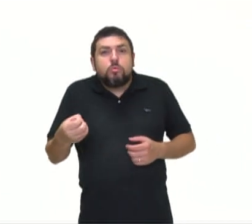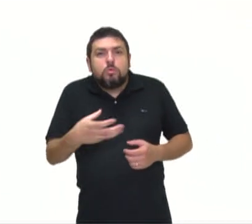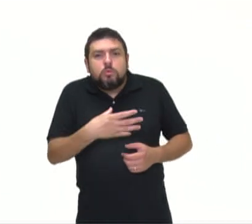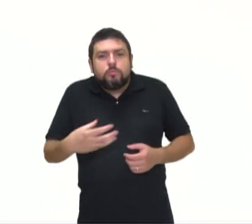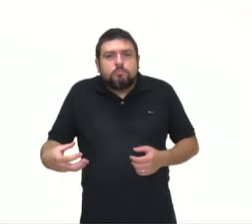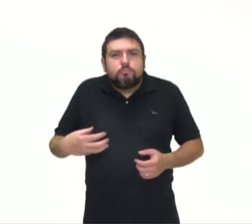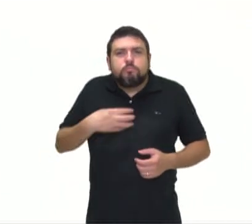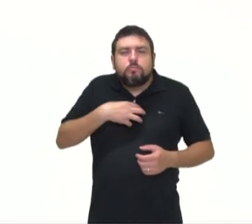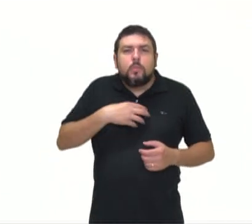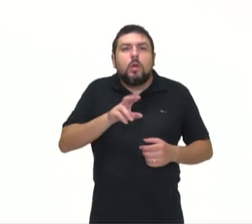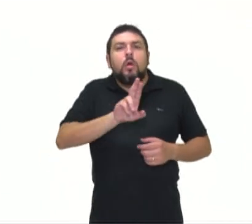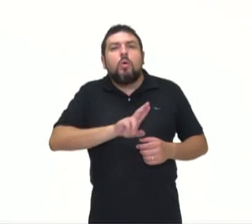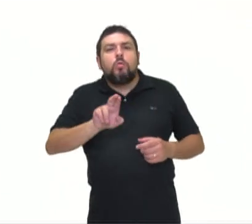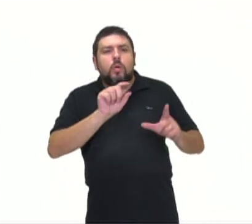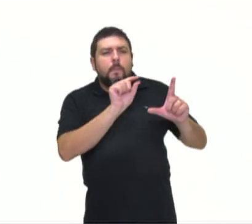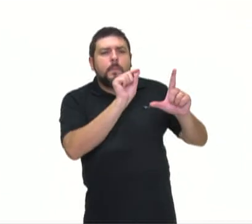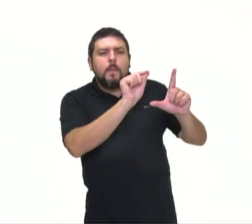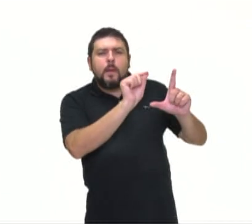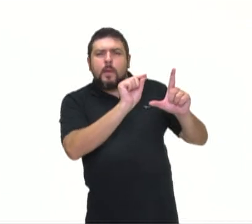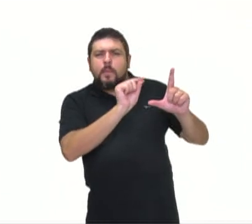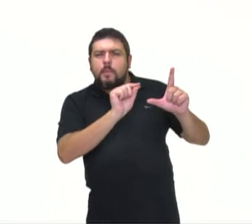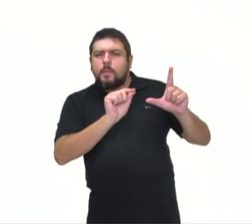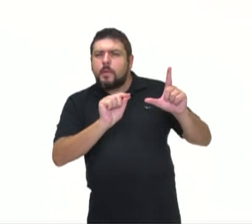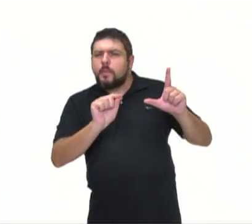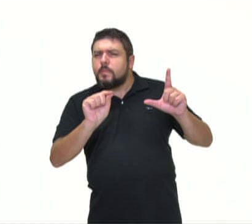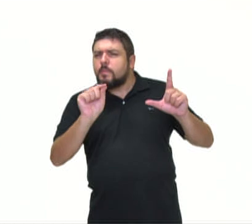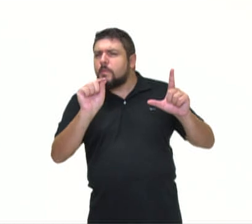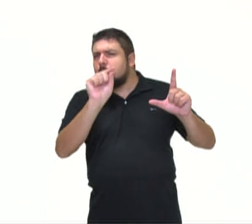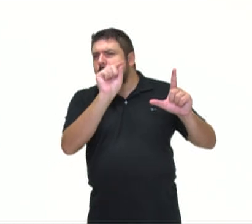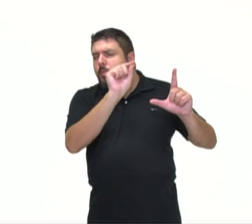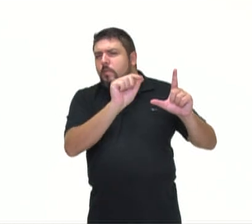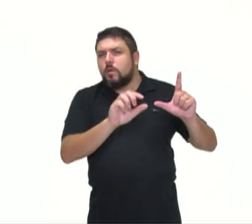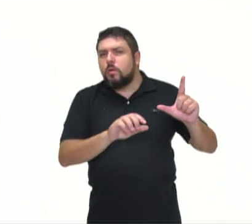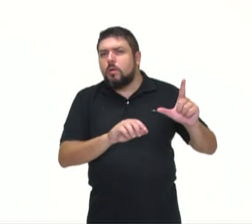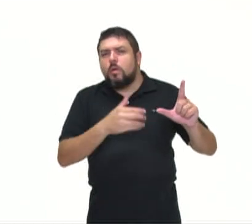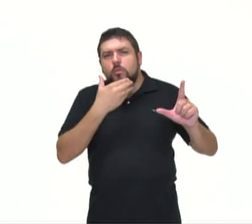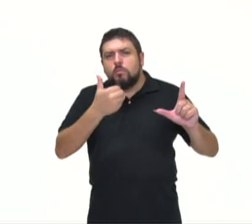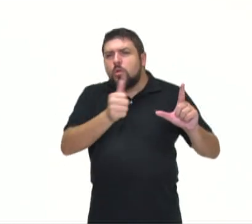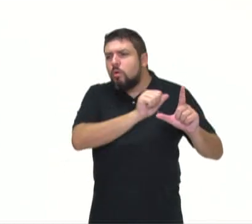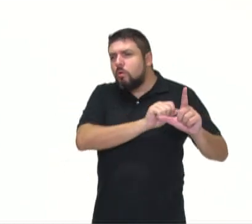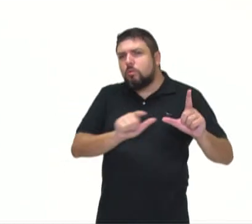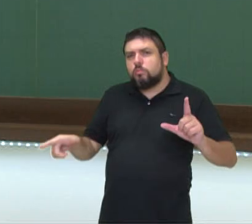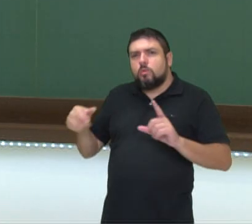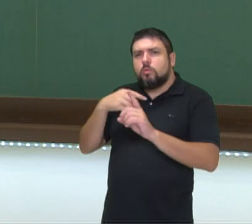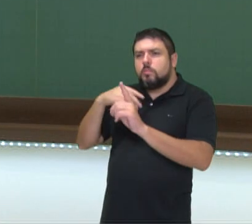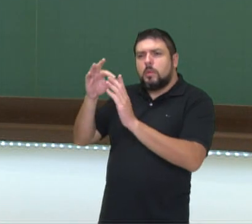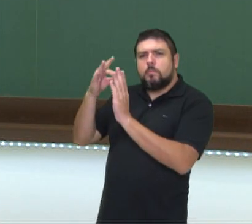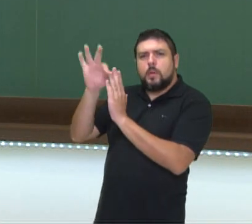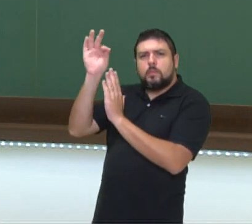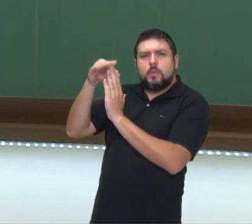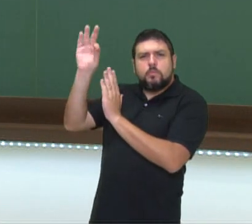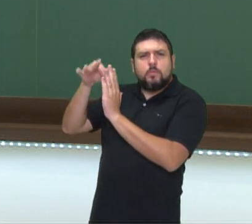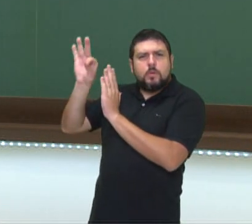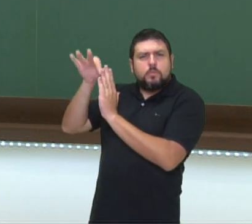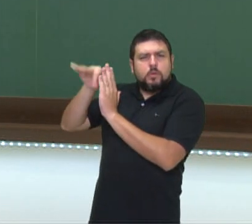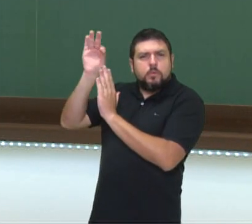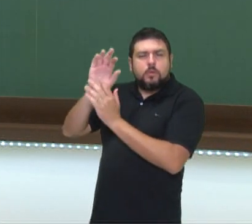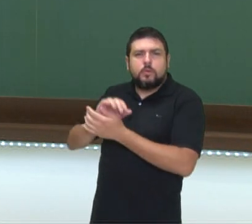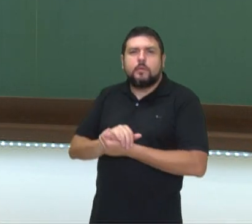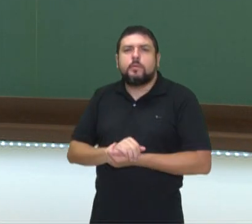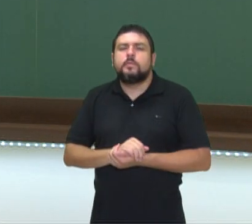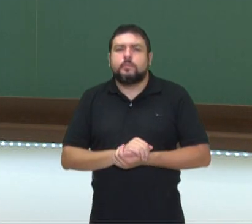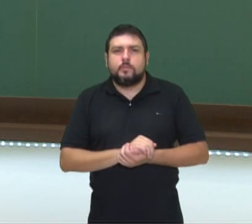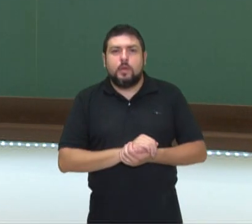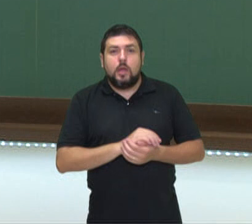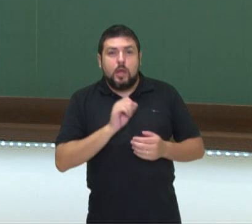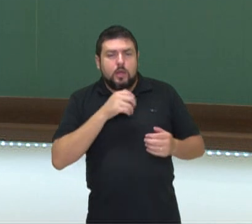puras, criando um efeito mais luminoso do que a técnica utilizada pelos impressionistas, é a sua resposta correta. A forma, o